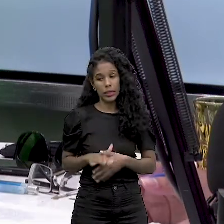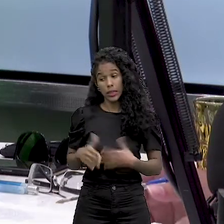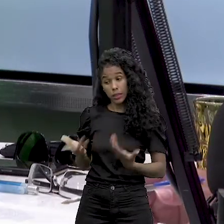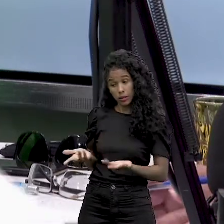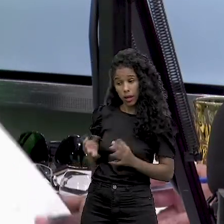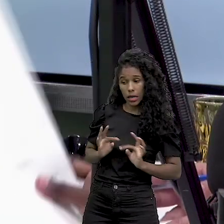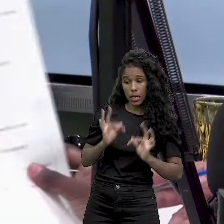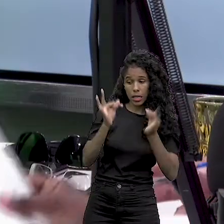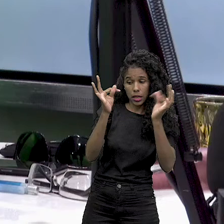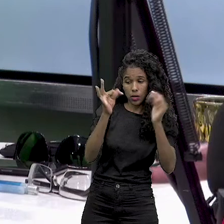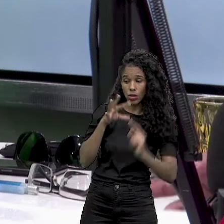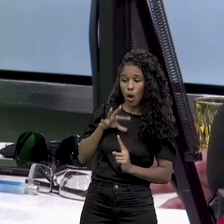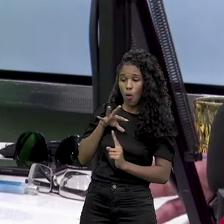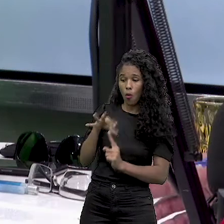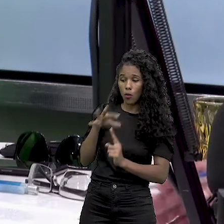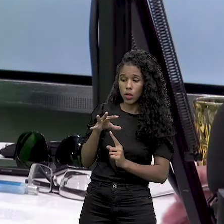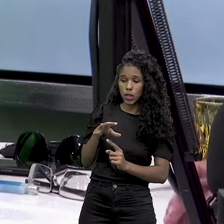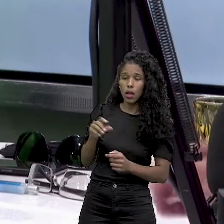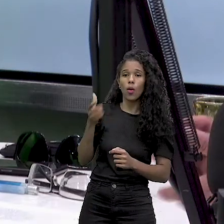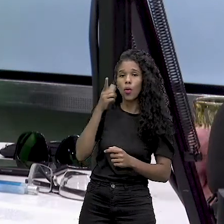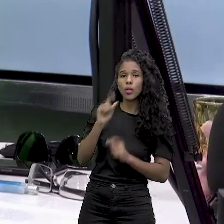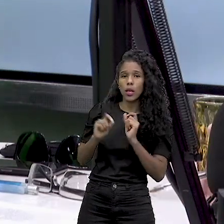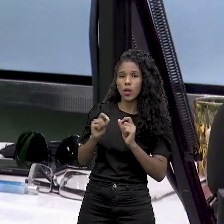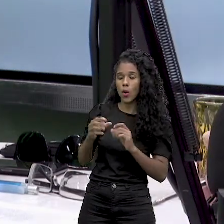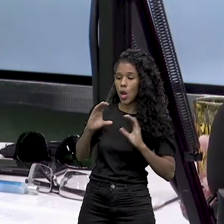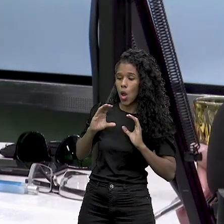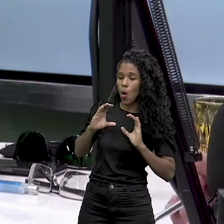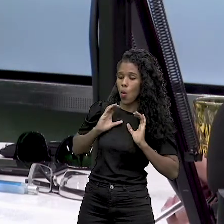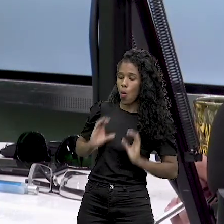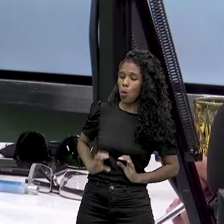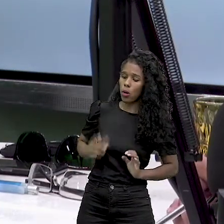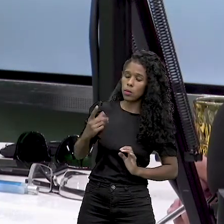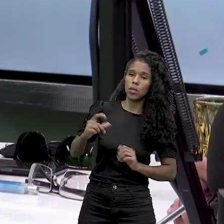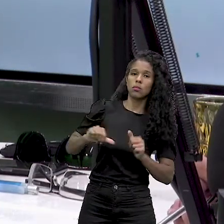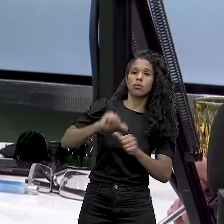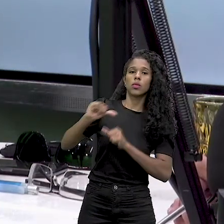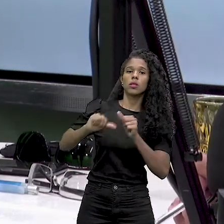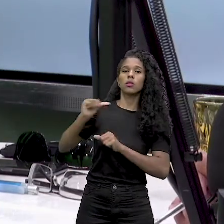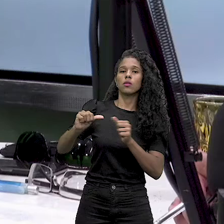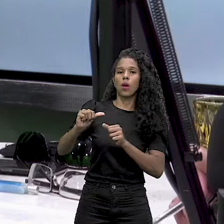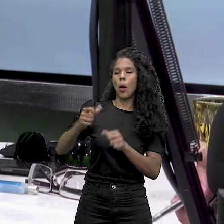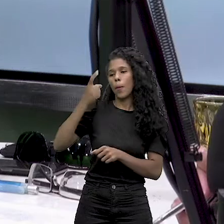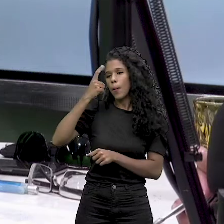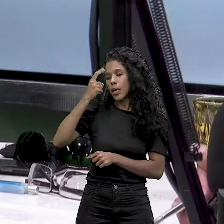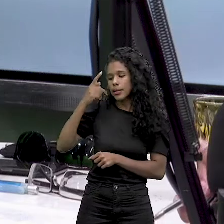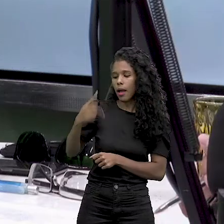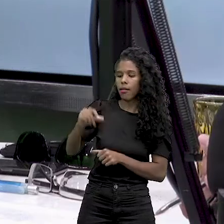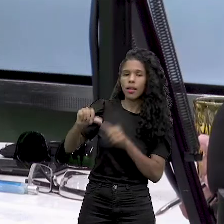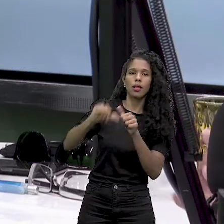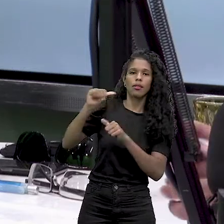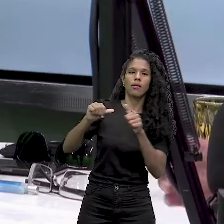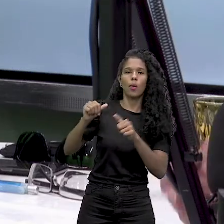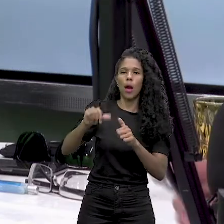de pensar, a forma de agir. Então, essa criançada que cresce aí com tecnologia, eles